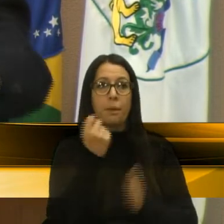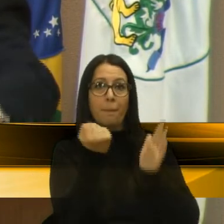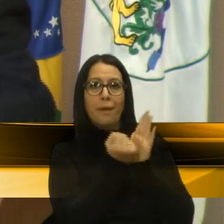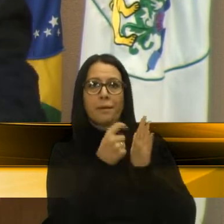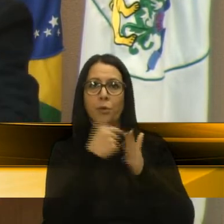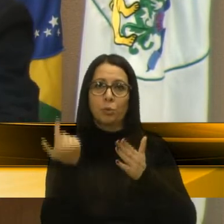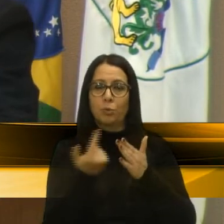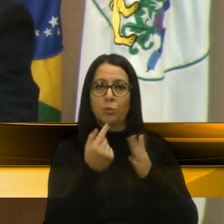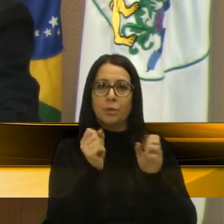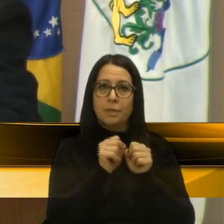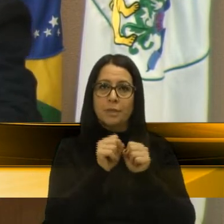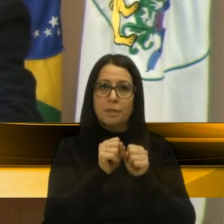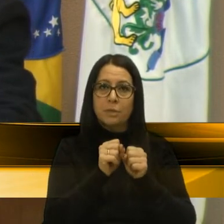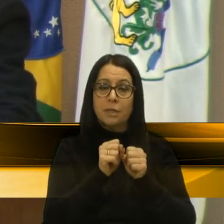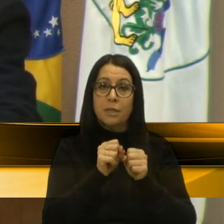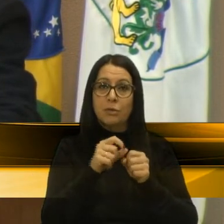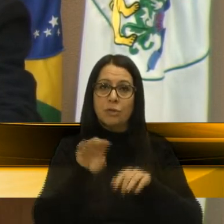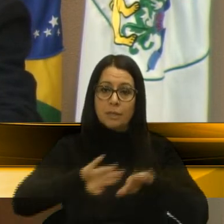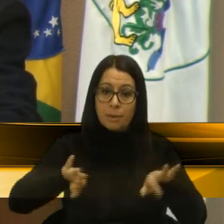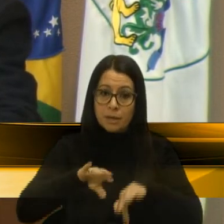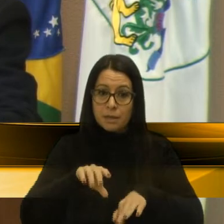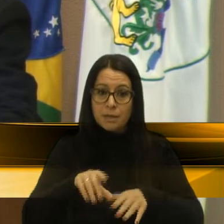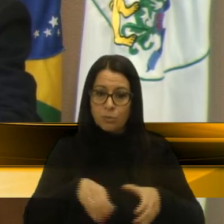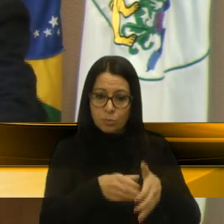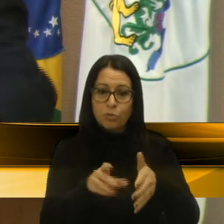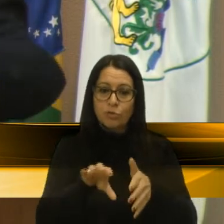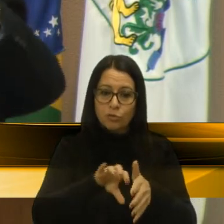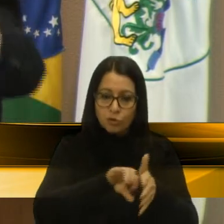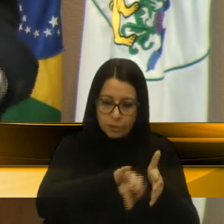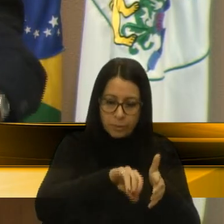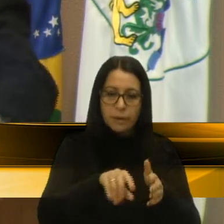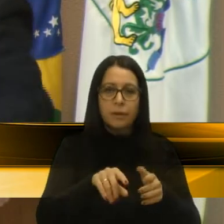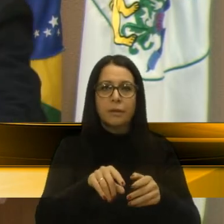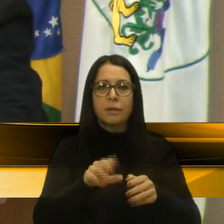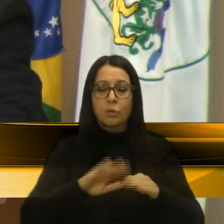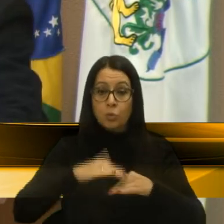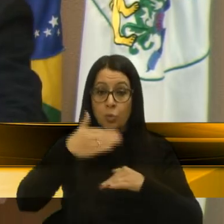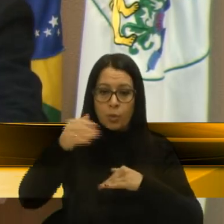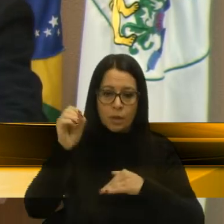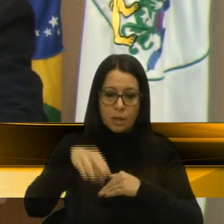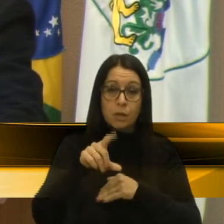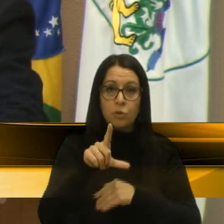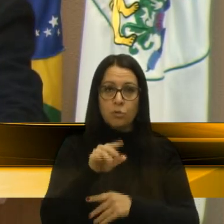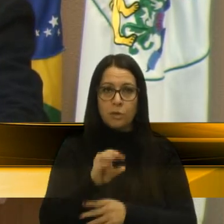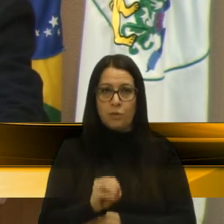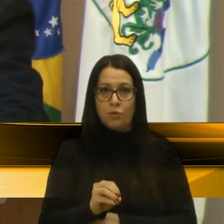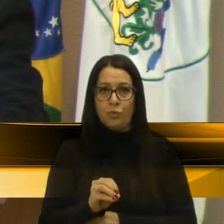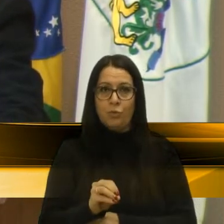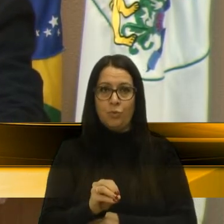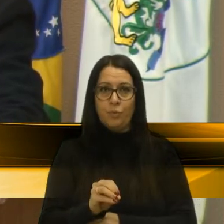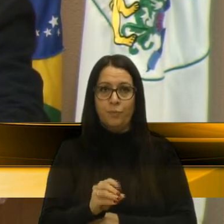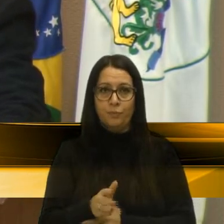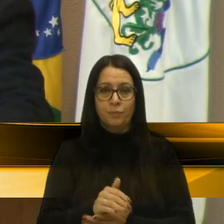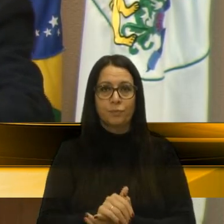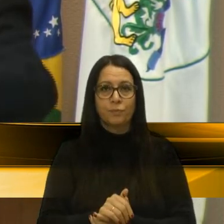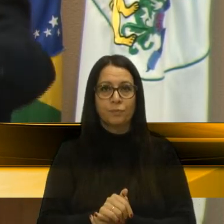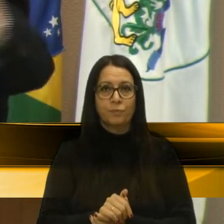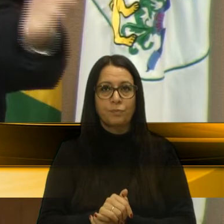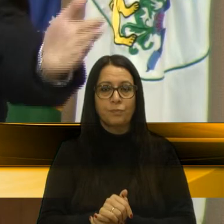os outros governos, as perimetrais. Podemos falar aqui de um monte de obras dos outros governos.